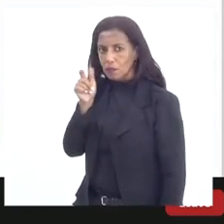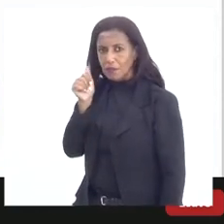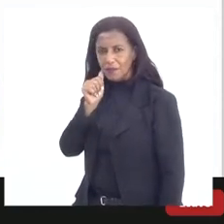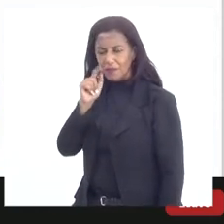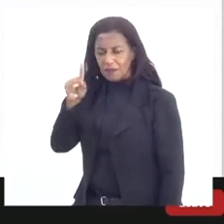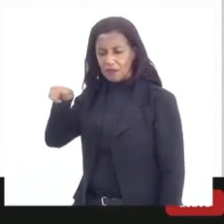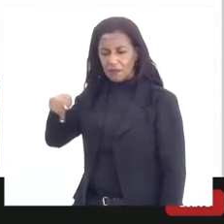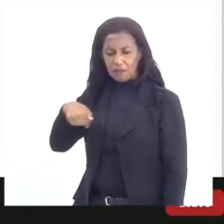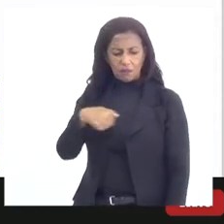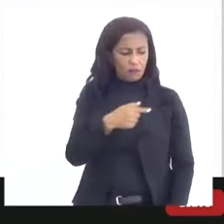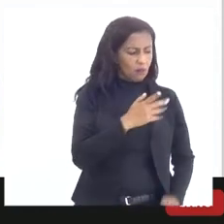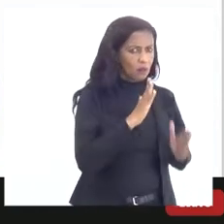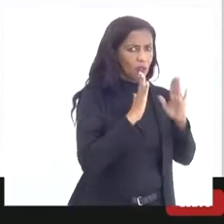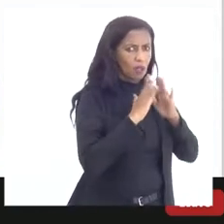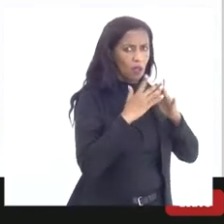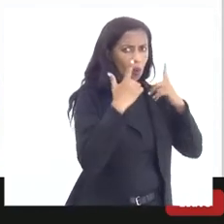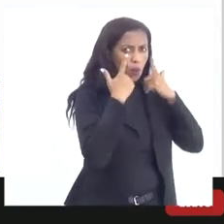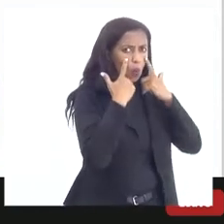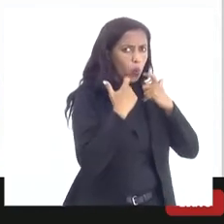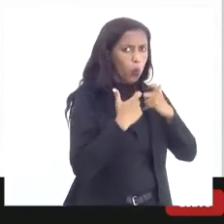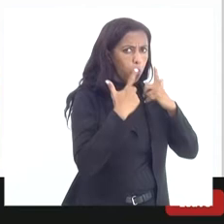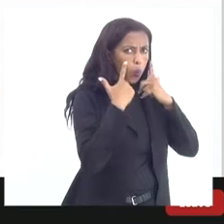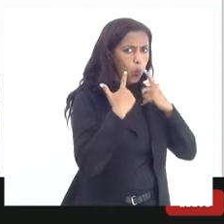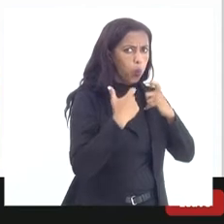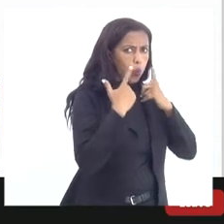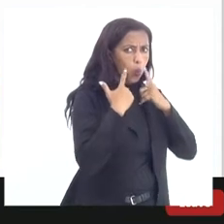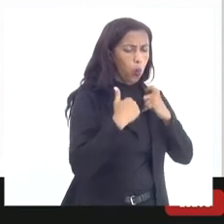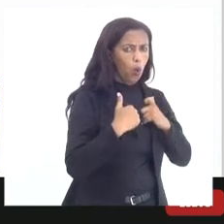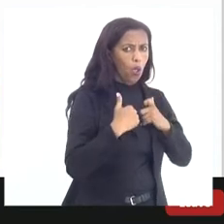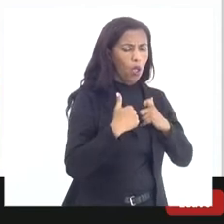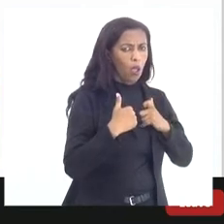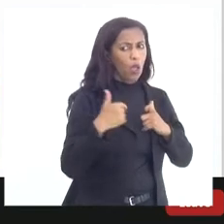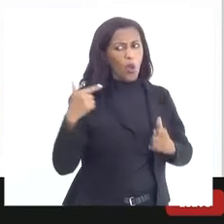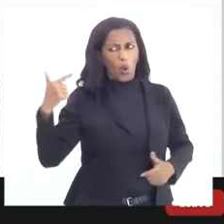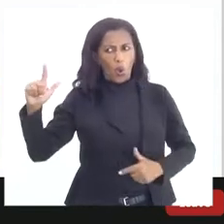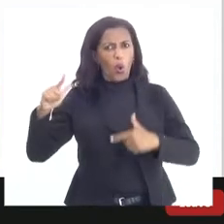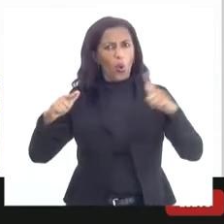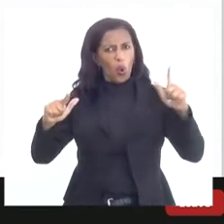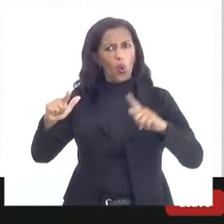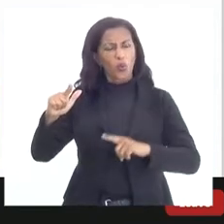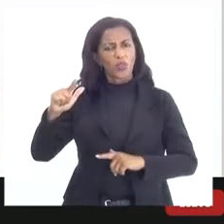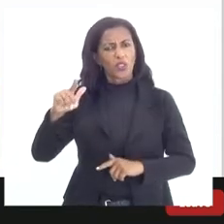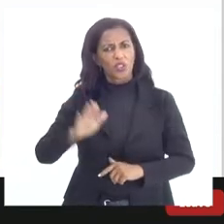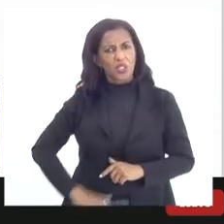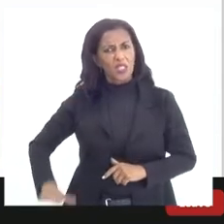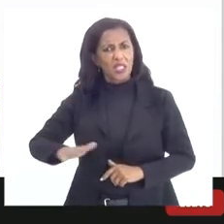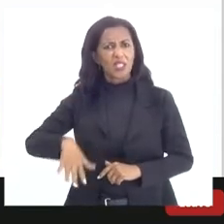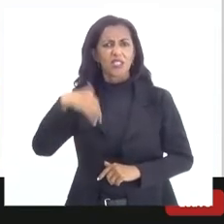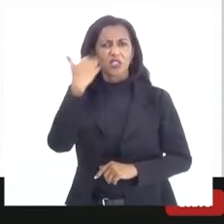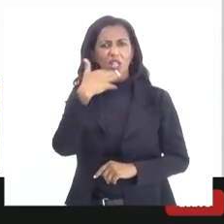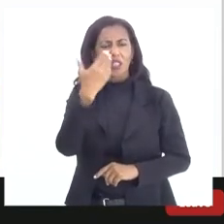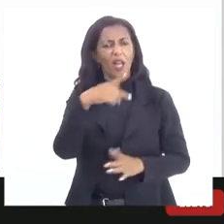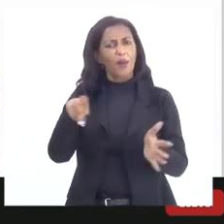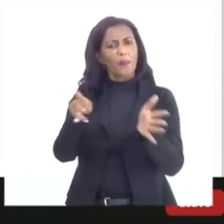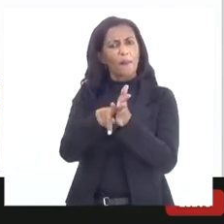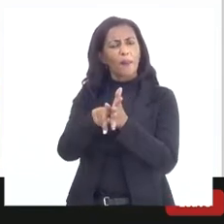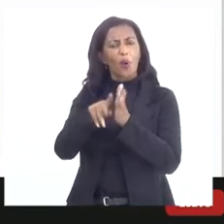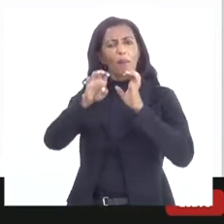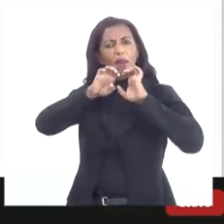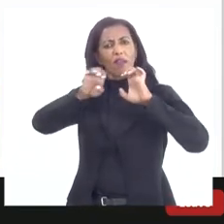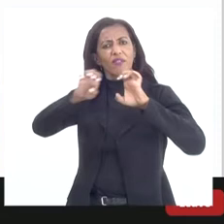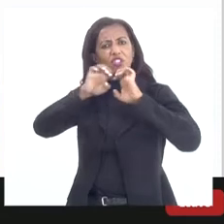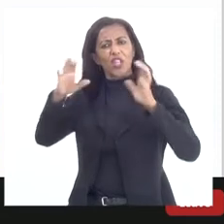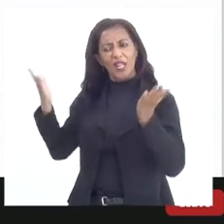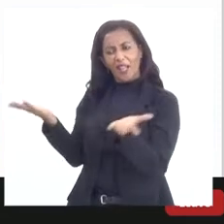casa. Outras crianças cantaram músicas da sua igreja evangélica, o que não teria nada de mais. Por quê? Porque as